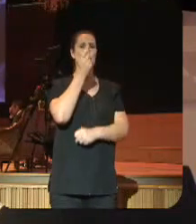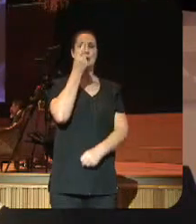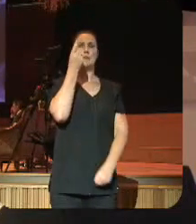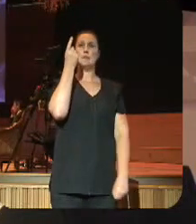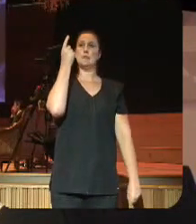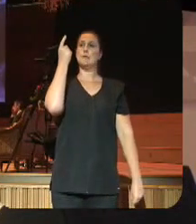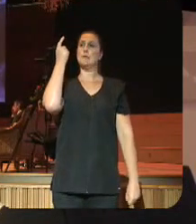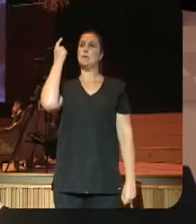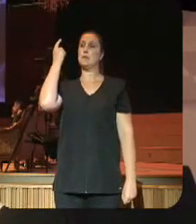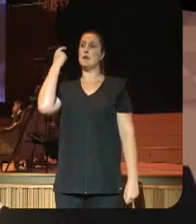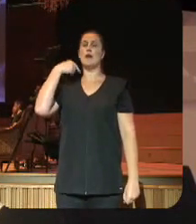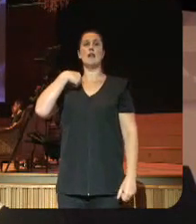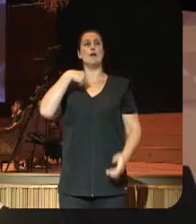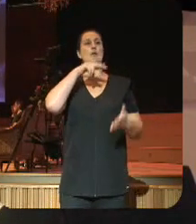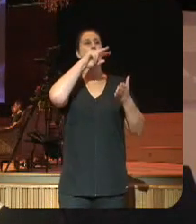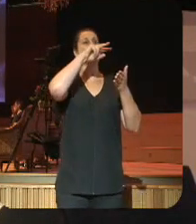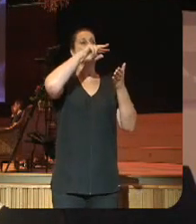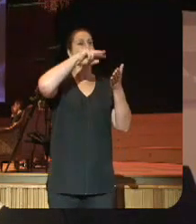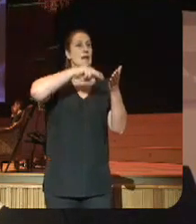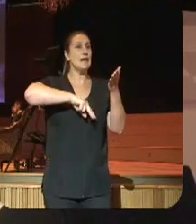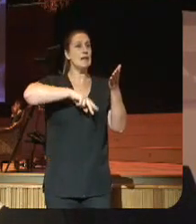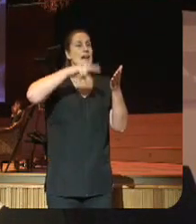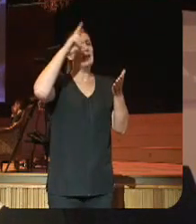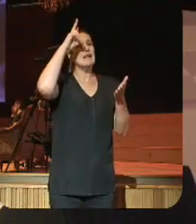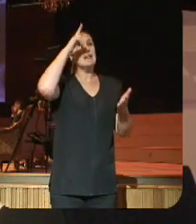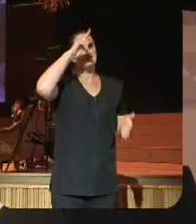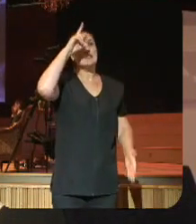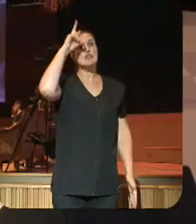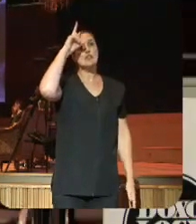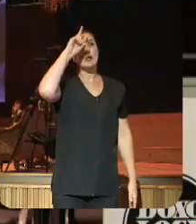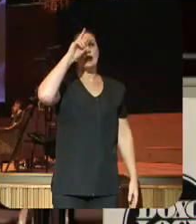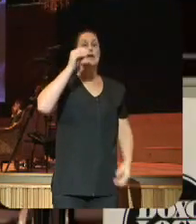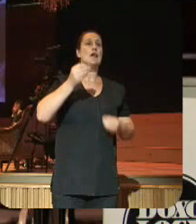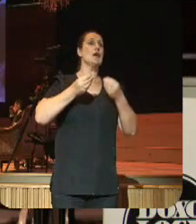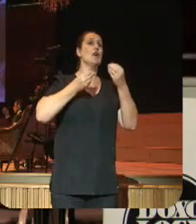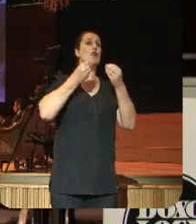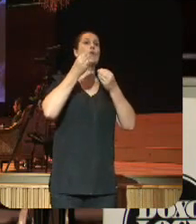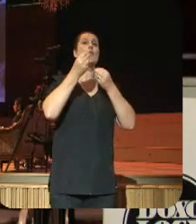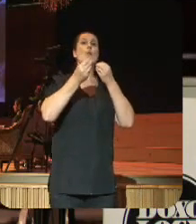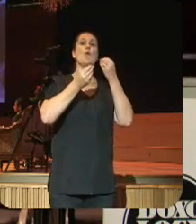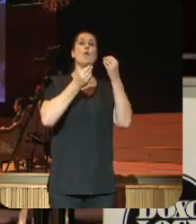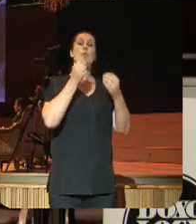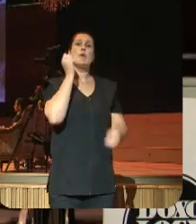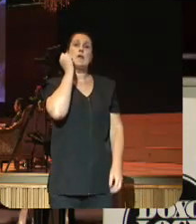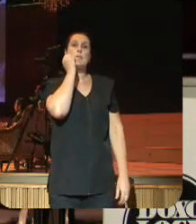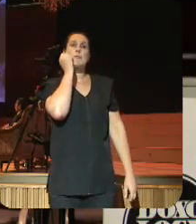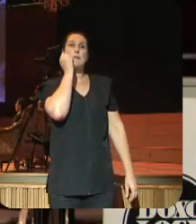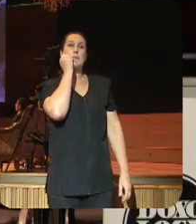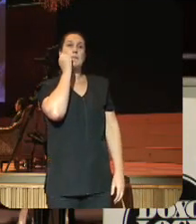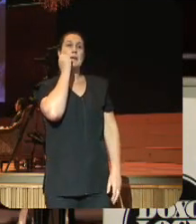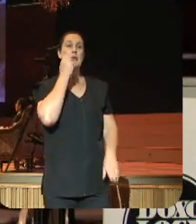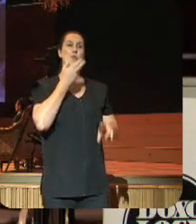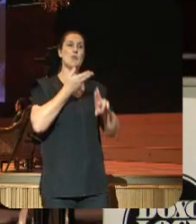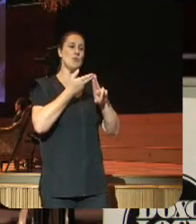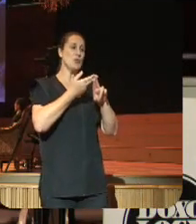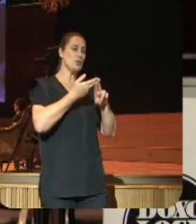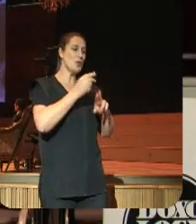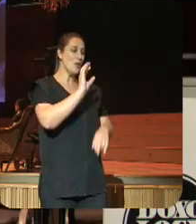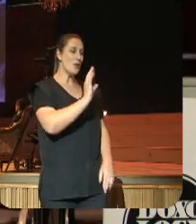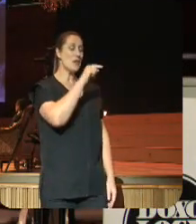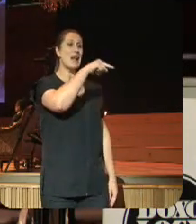eu li, a história de como uma mãe usou um evento na vida do seu filhinho para